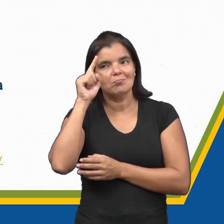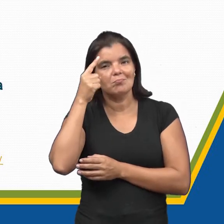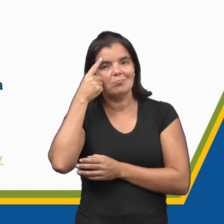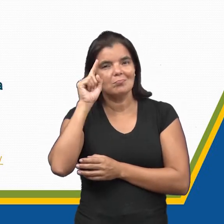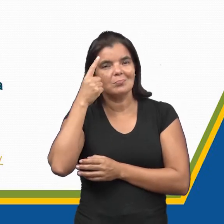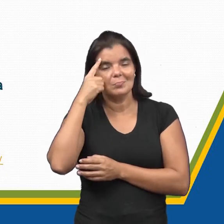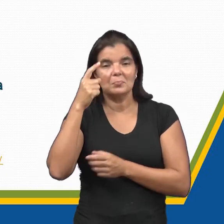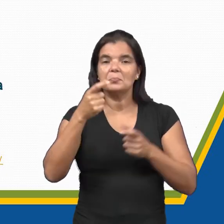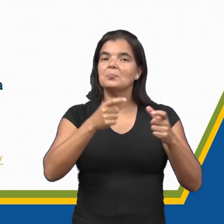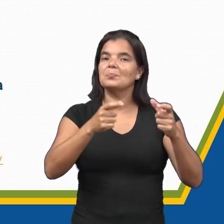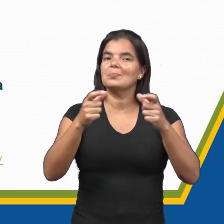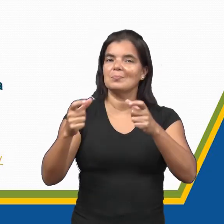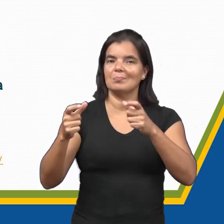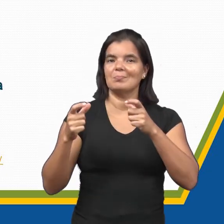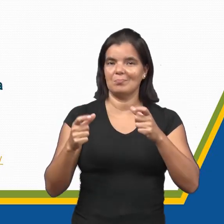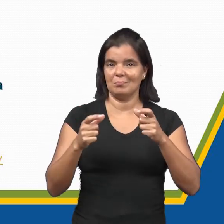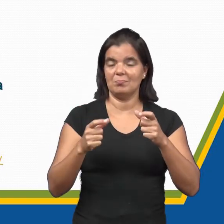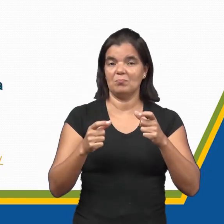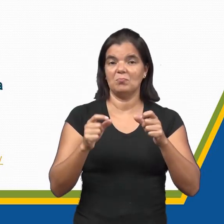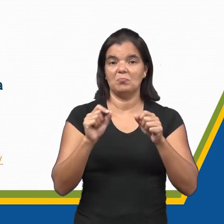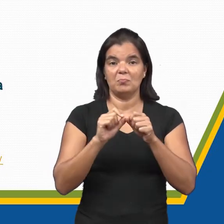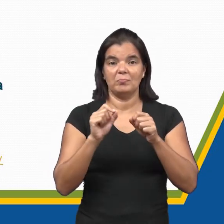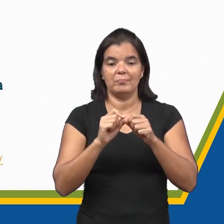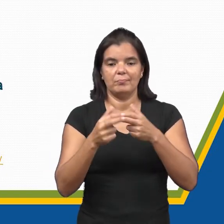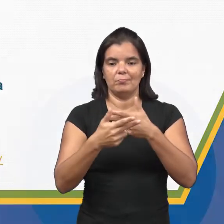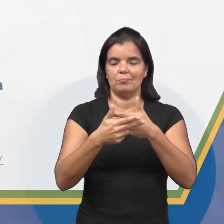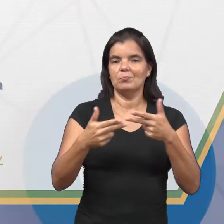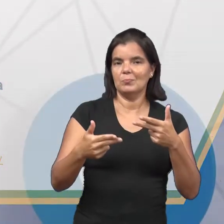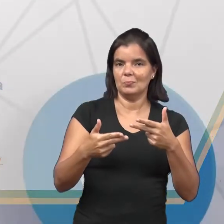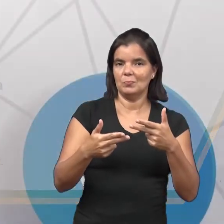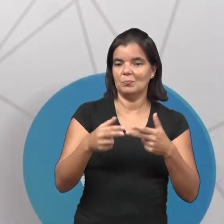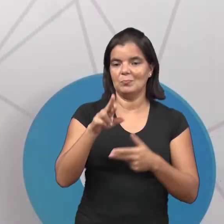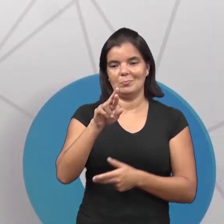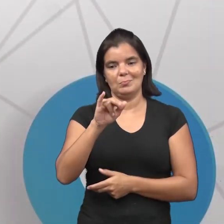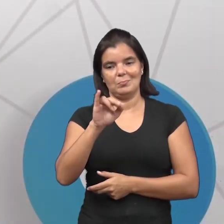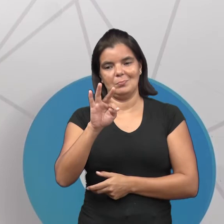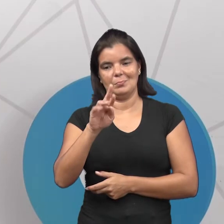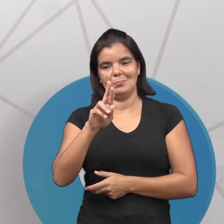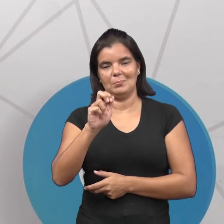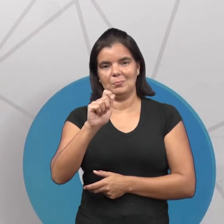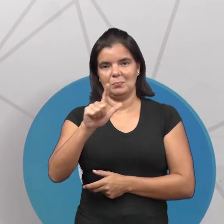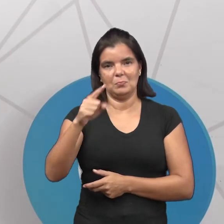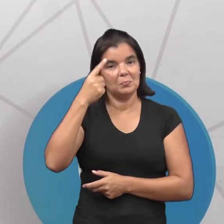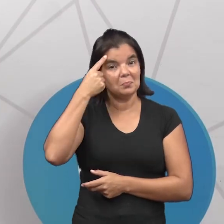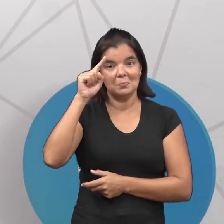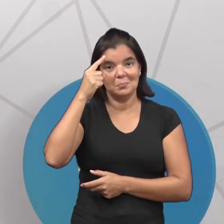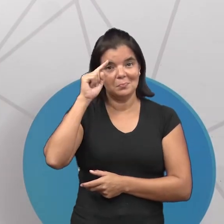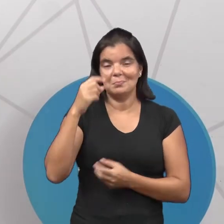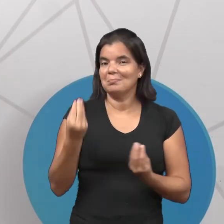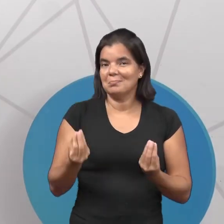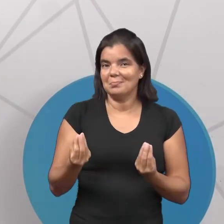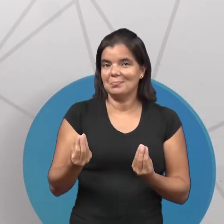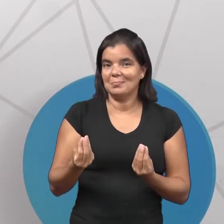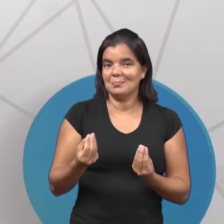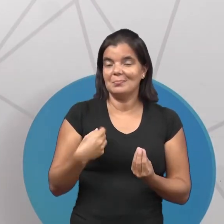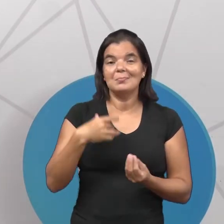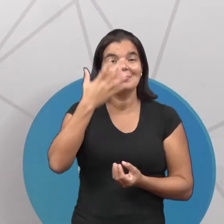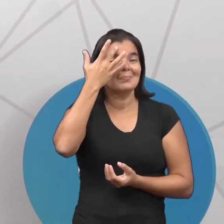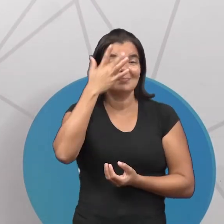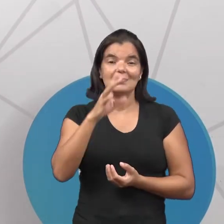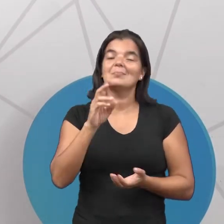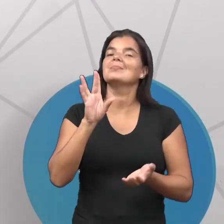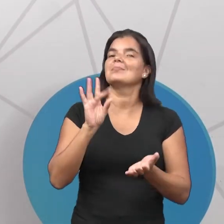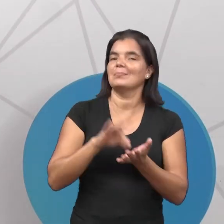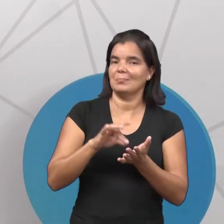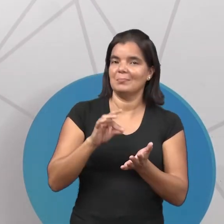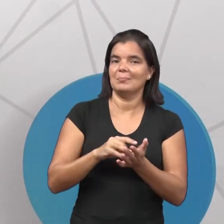tornar um lugar de rituais. É só uma ideia, gente. Não tem como a gente saber se de fato foi criado com